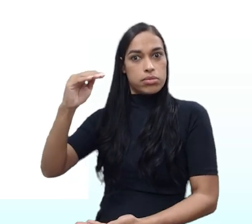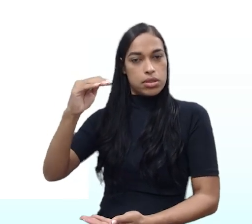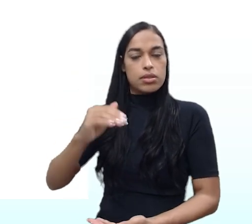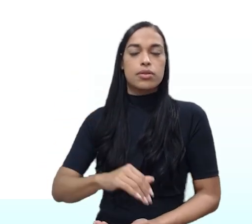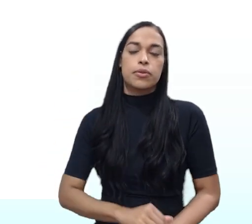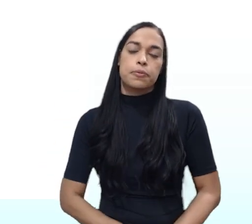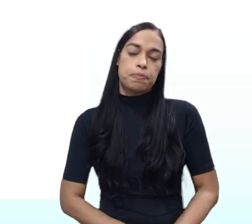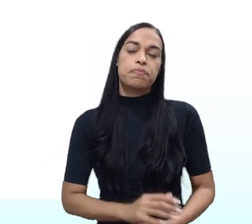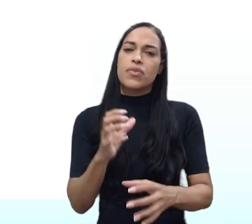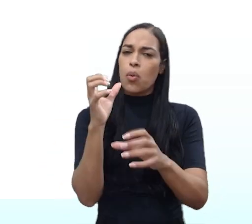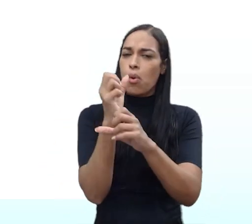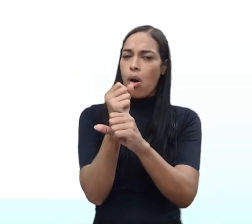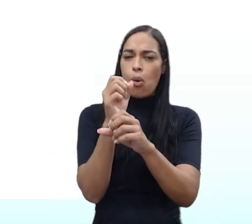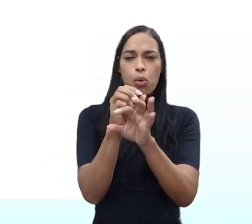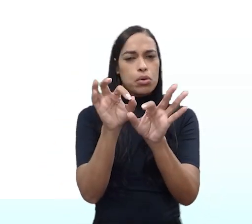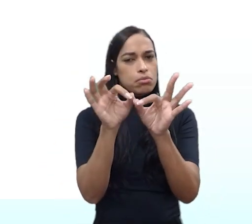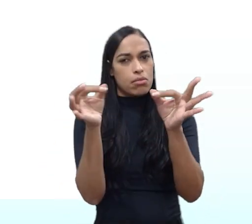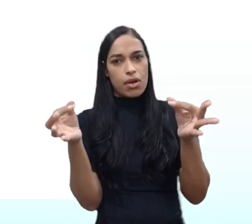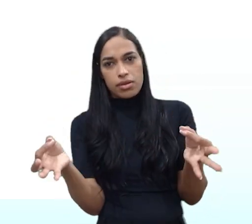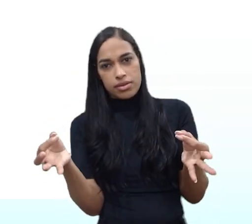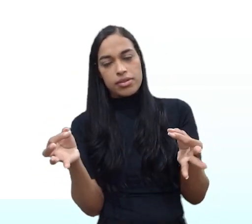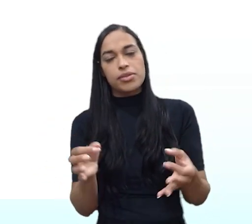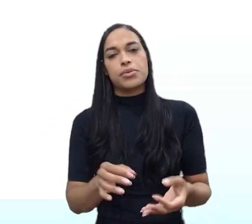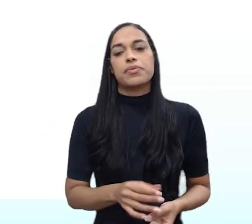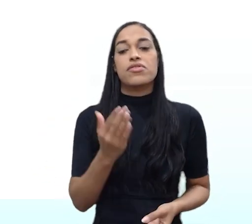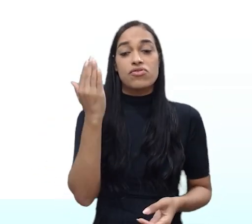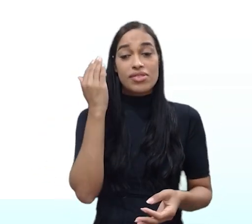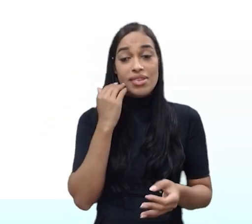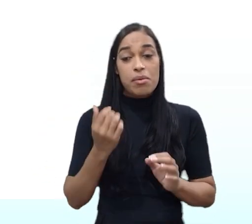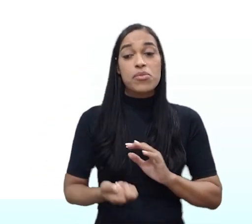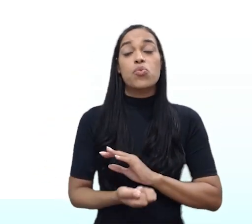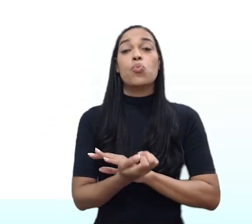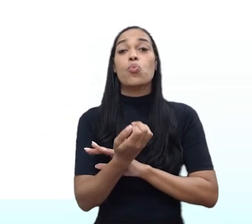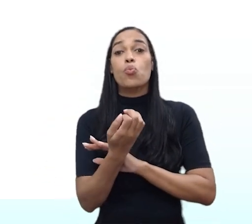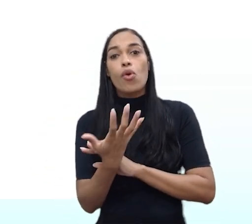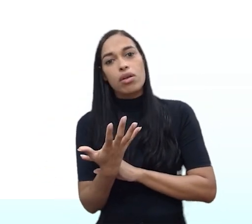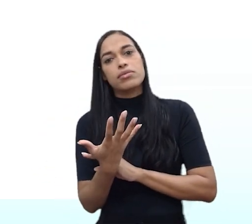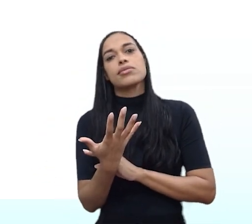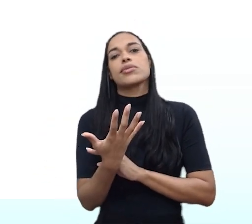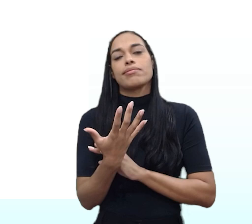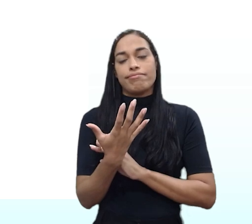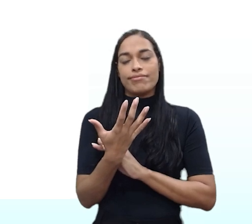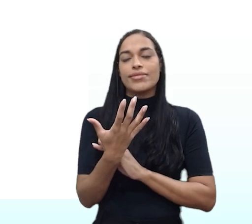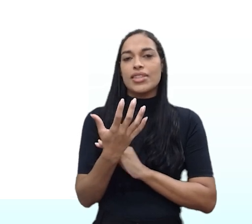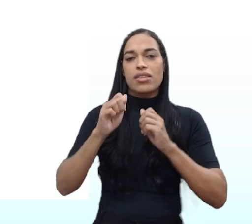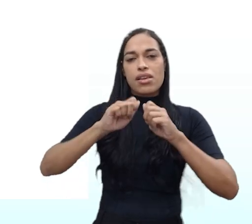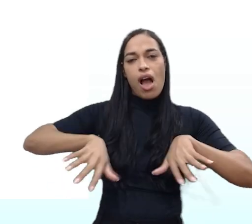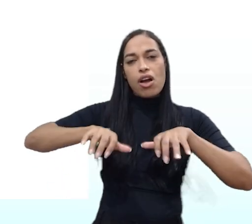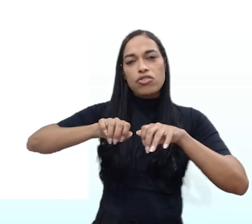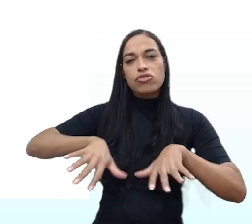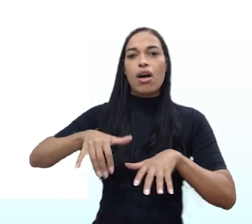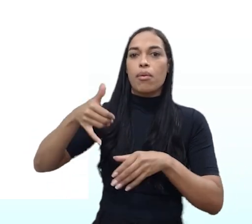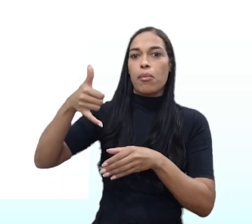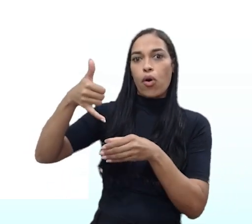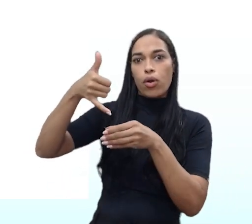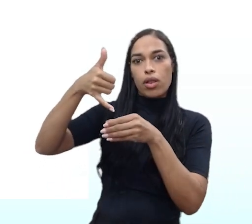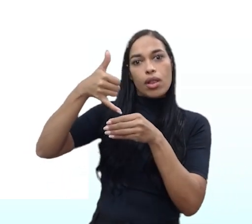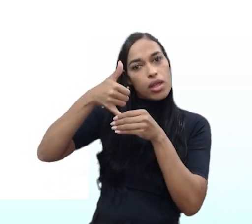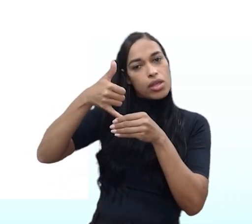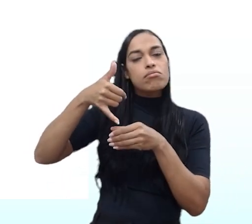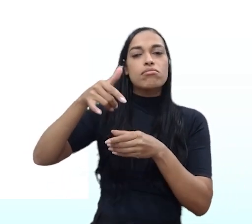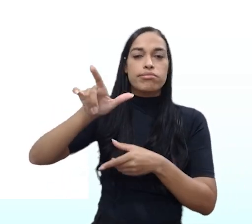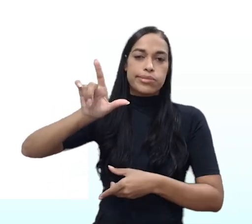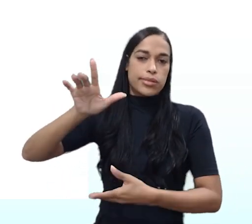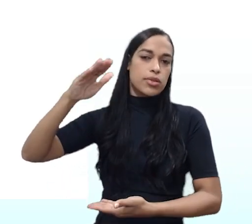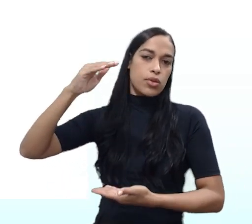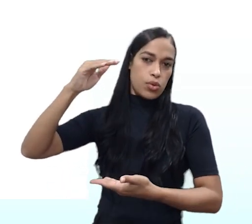tá? Já fazendo um cálculo base, então eu já sei quanto que ele gasta por litro. Bom, qual deve